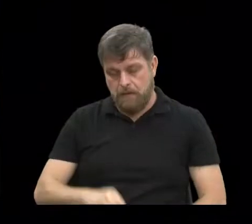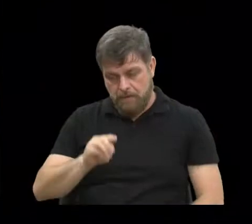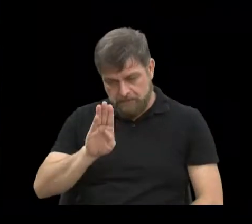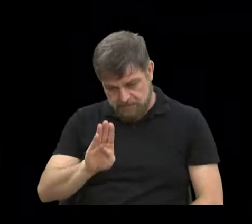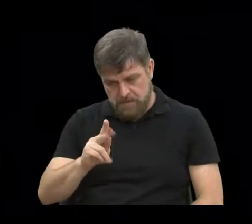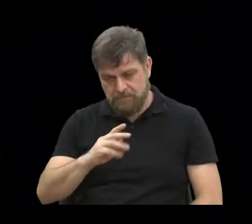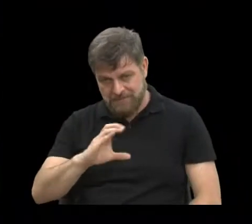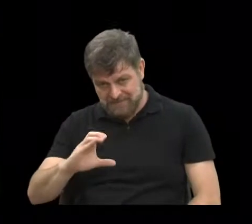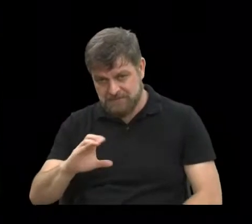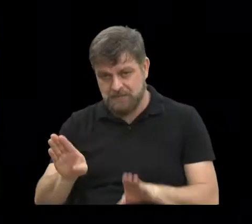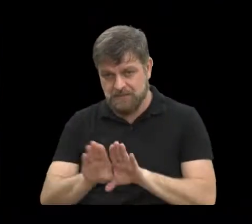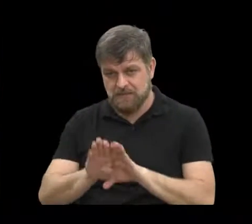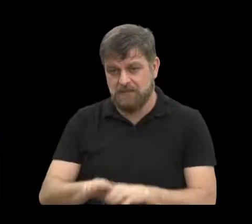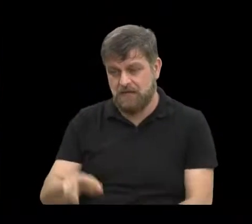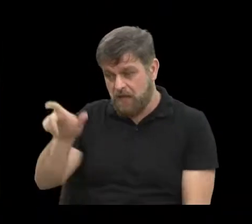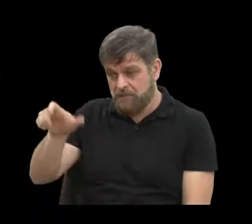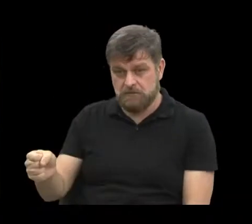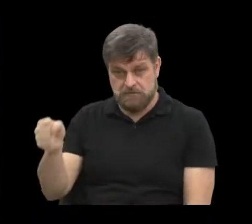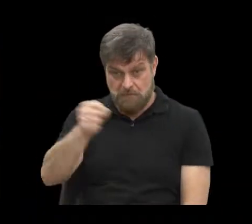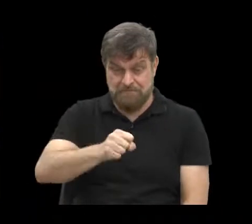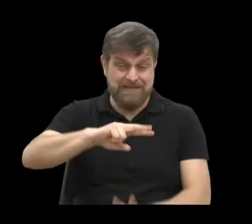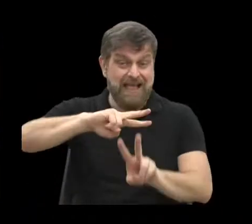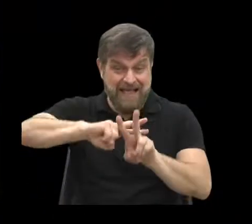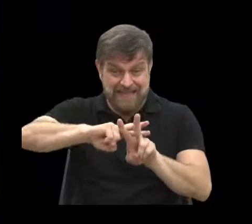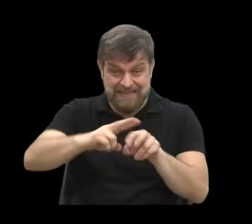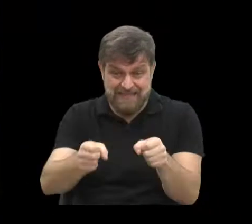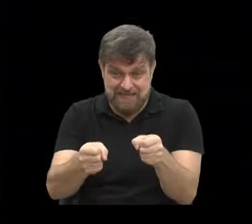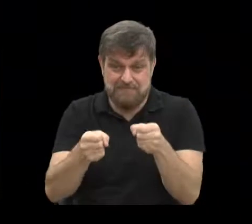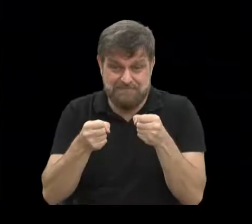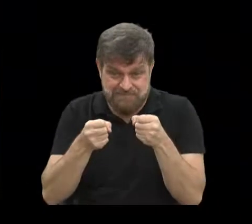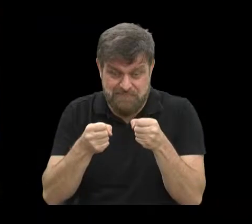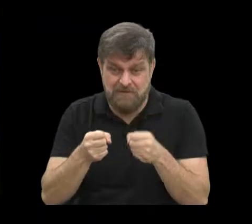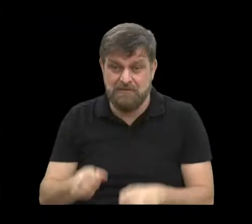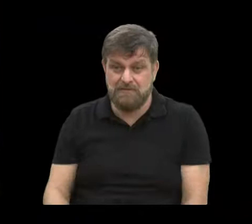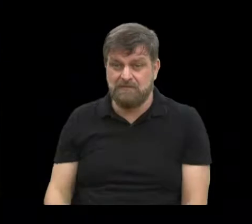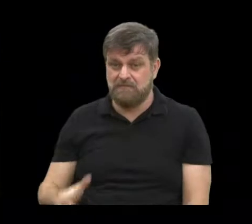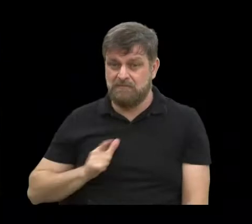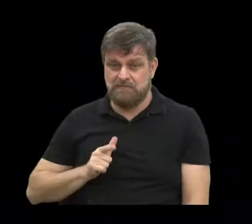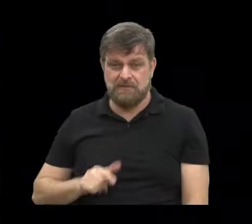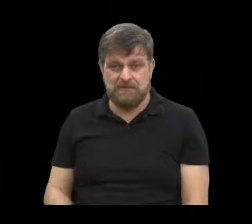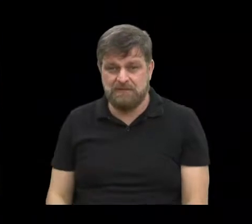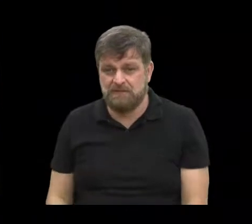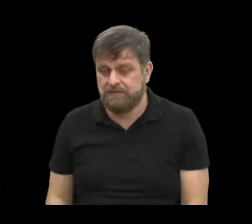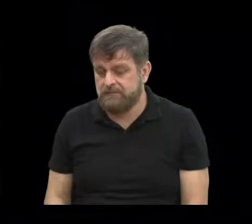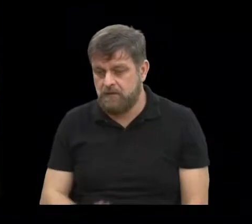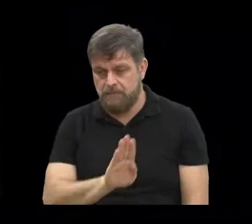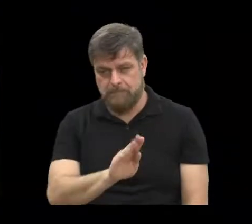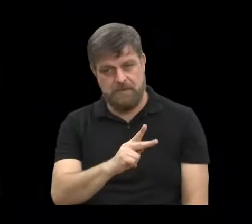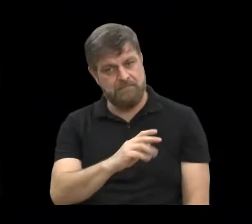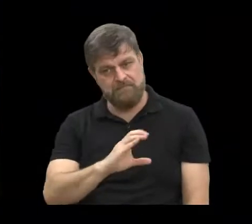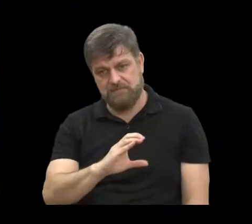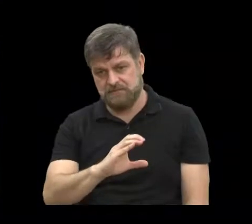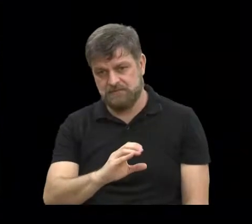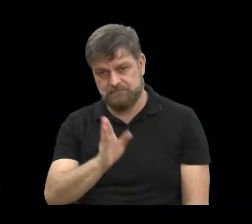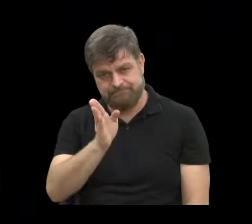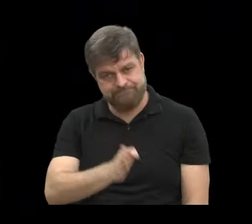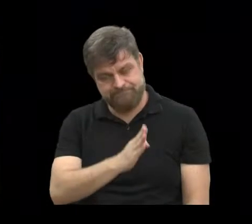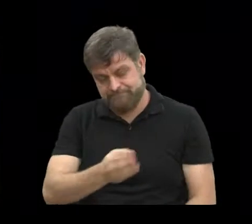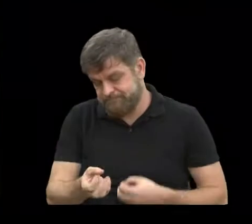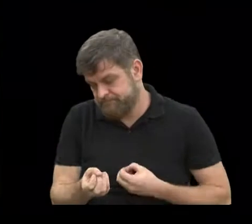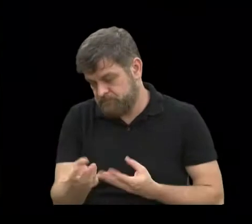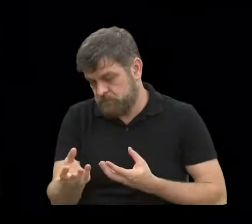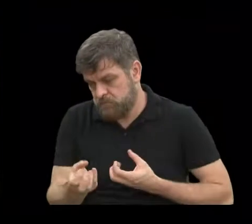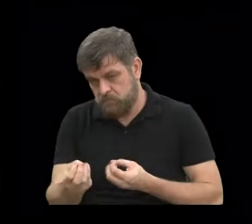Pessoas reclusas, por outro lado, em regime fechado, devidamente comprovado, não faz jus ao benefício. Então, tudo isso são